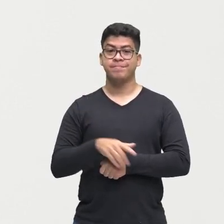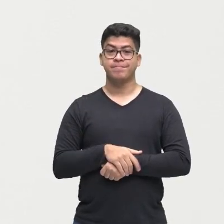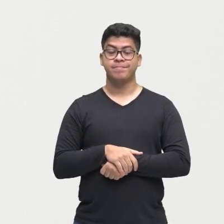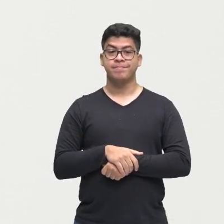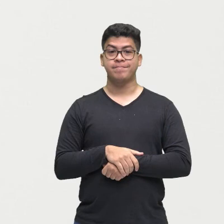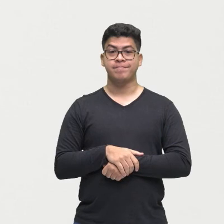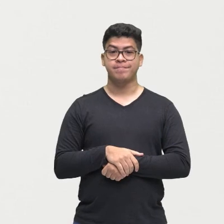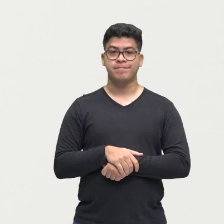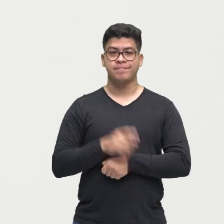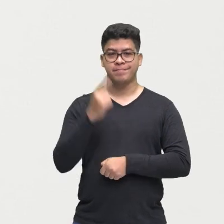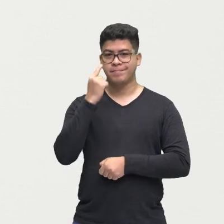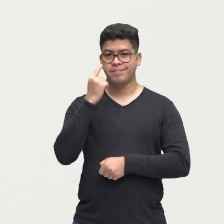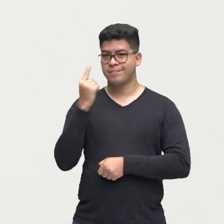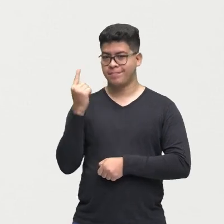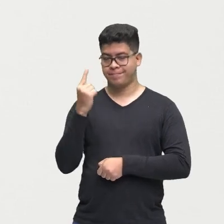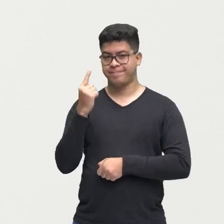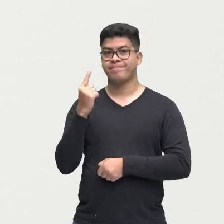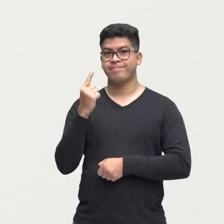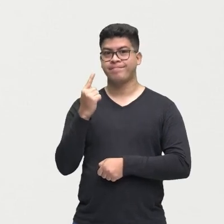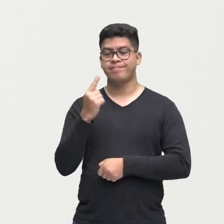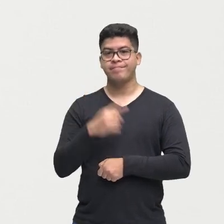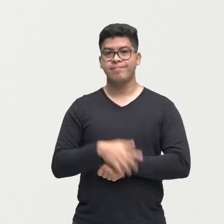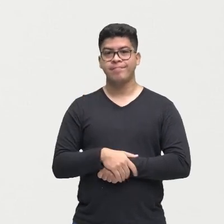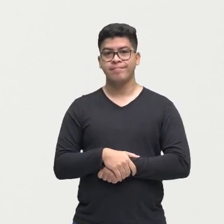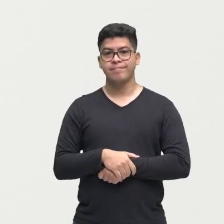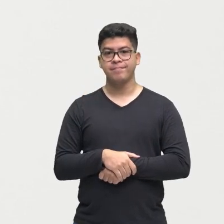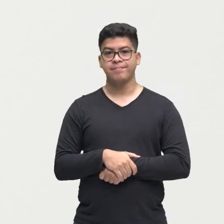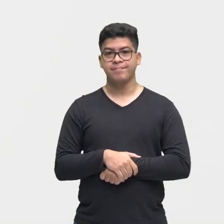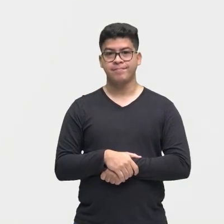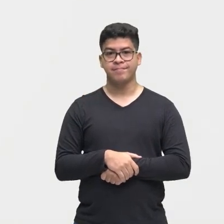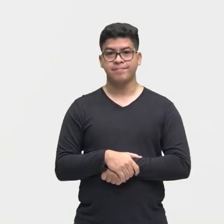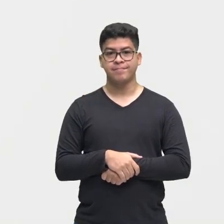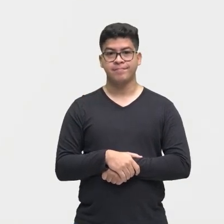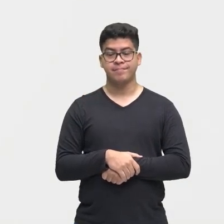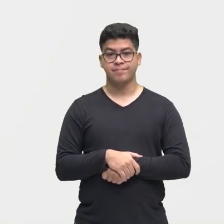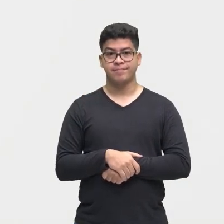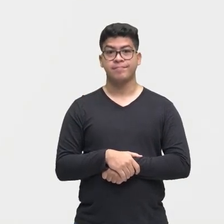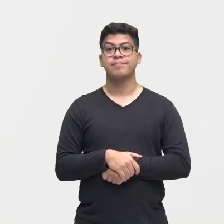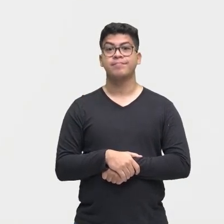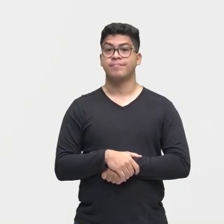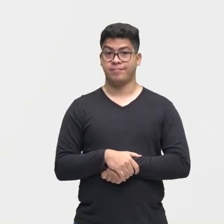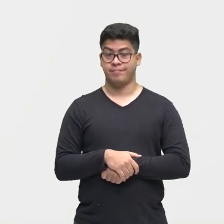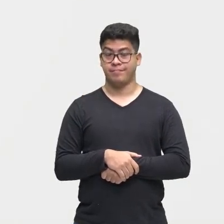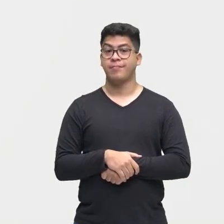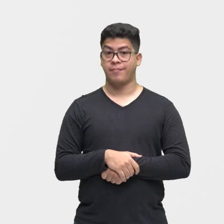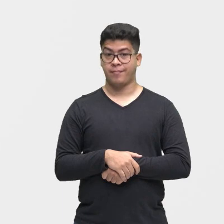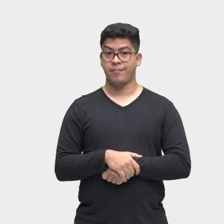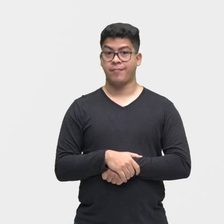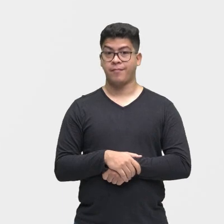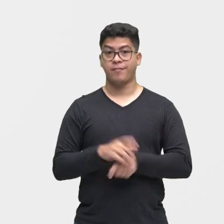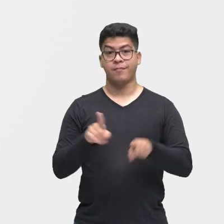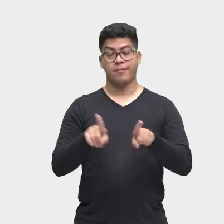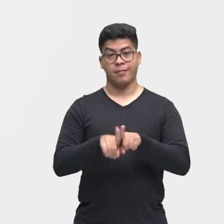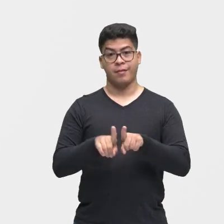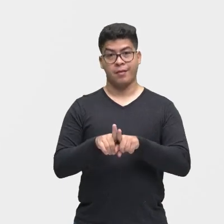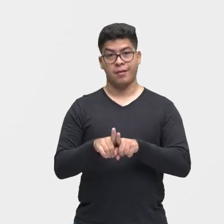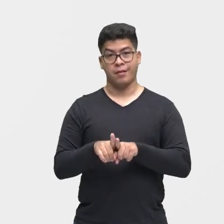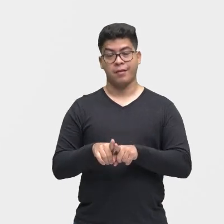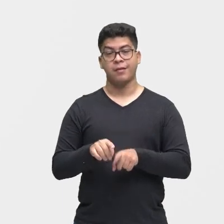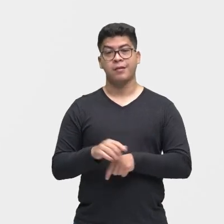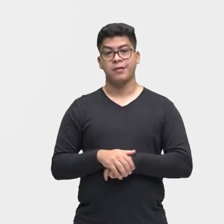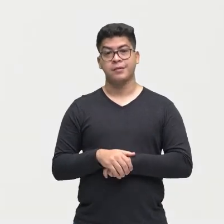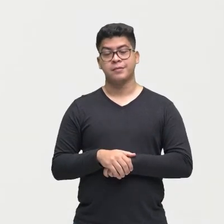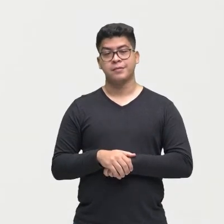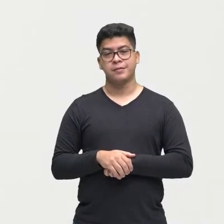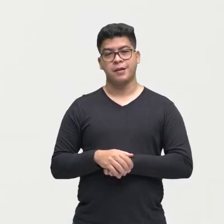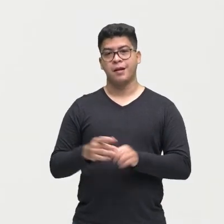o nosso gabarito então gabarito é primeiro lá né do dos da letra